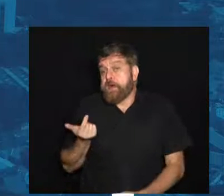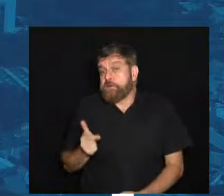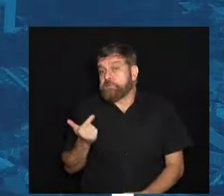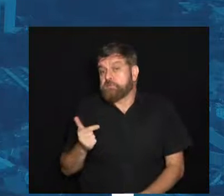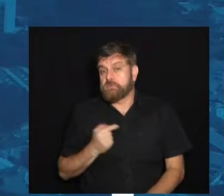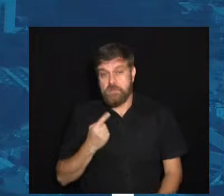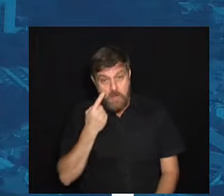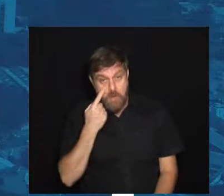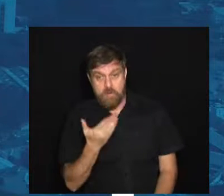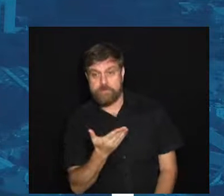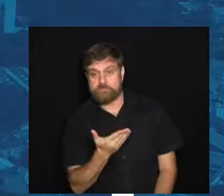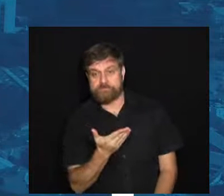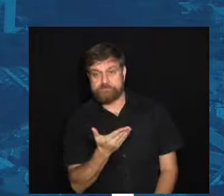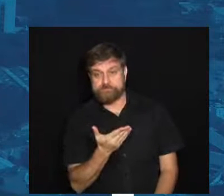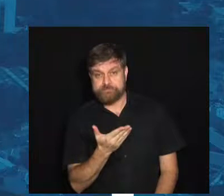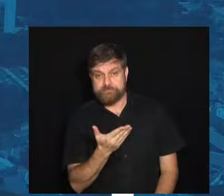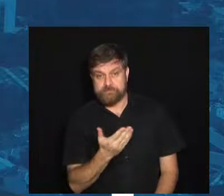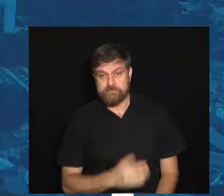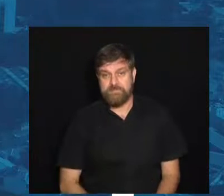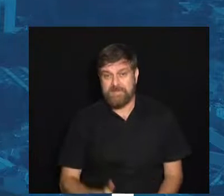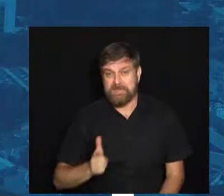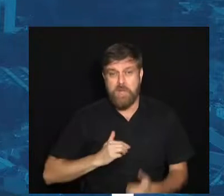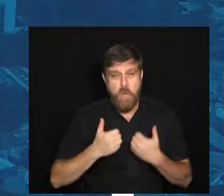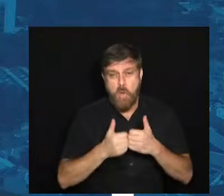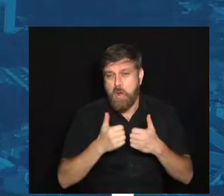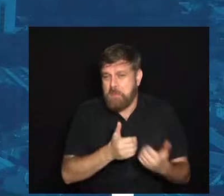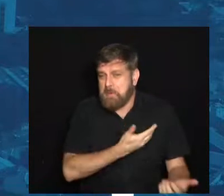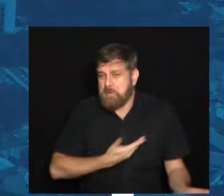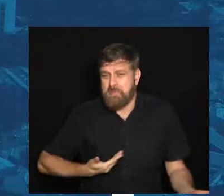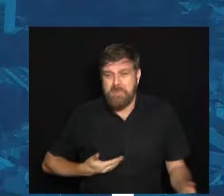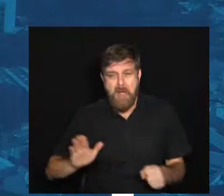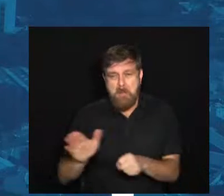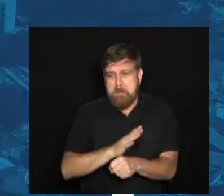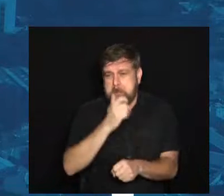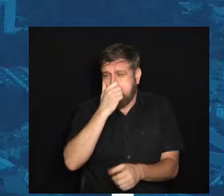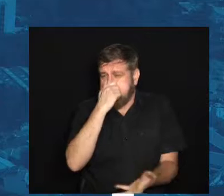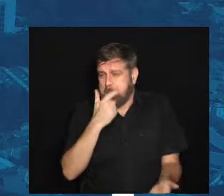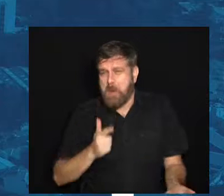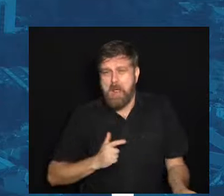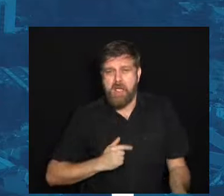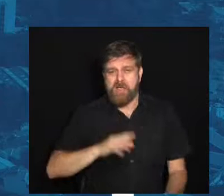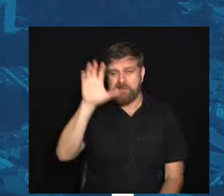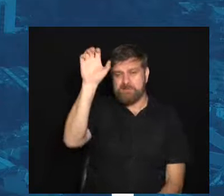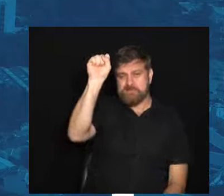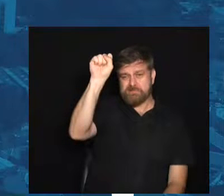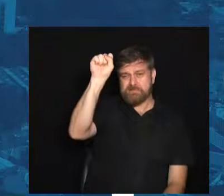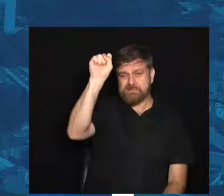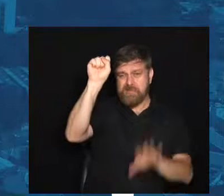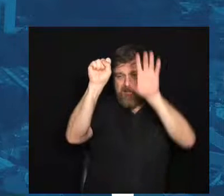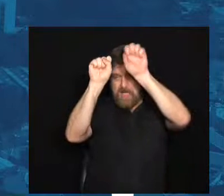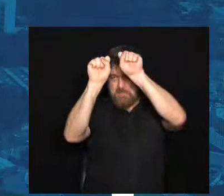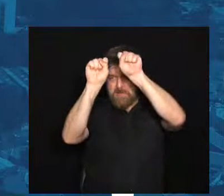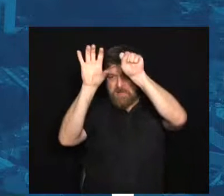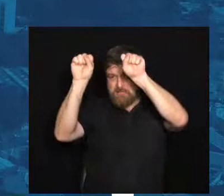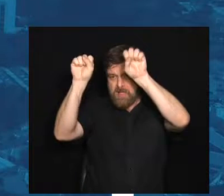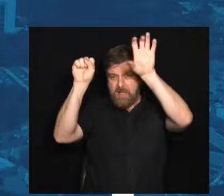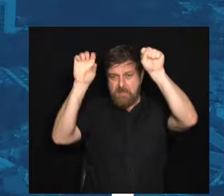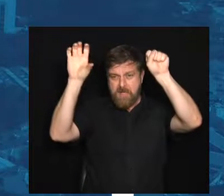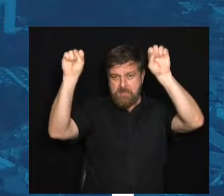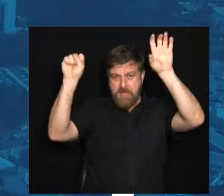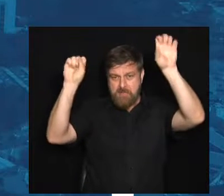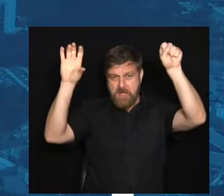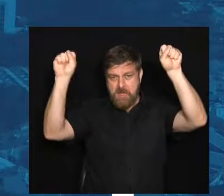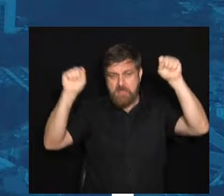vai fazer compra olha as imagens que a gente tá vendo transporte público completamente lotado a mão ali a uma muito próxima da outra